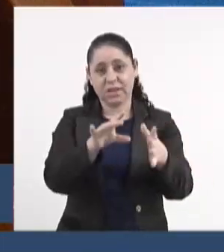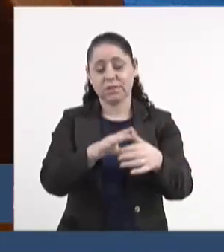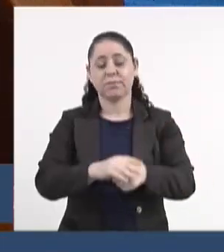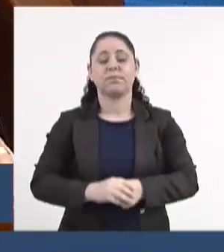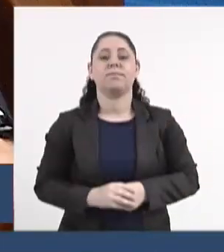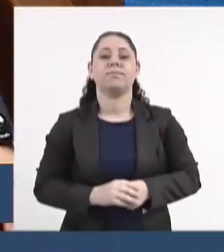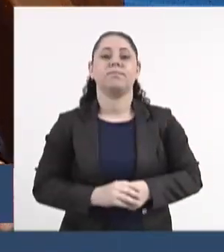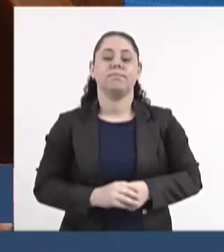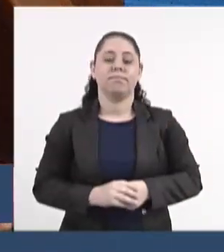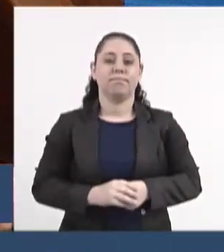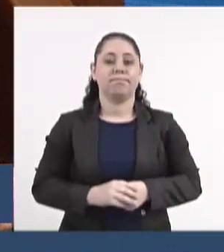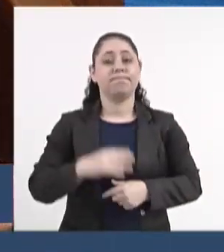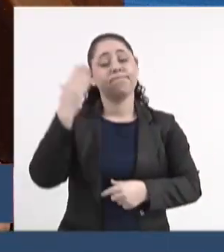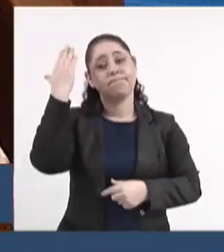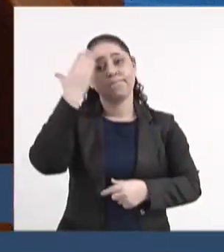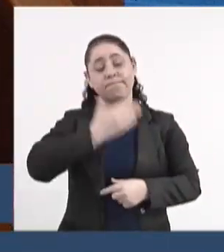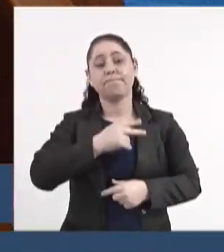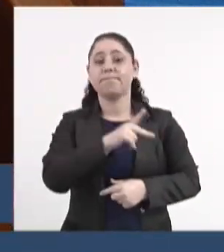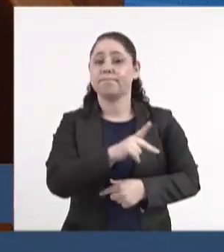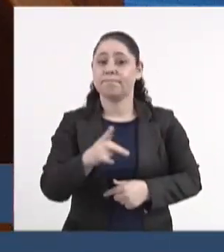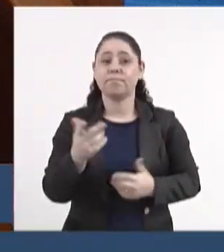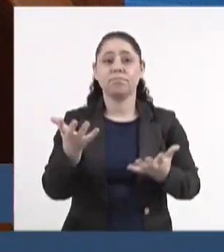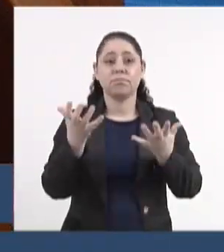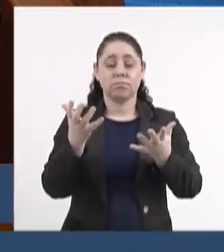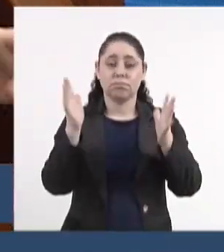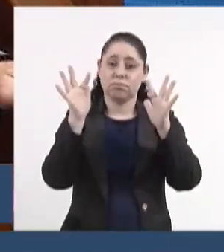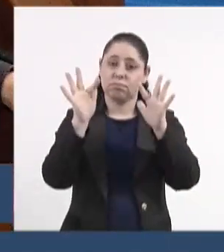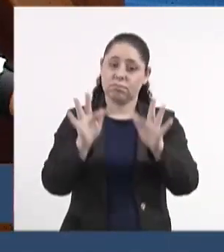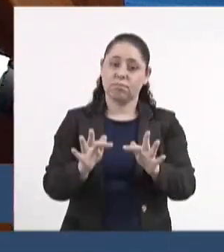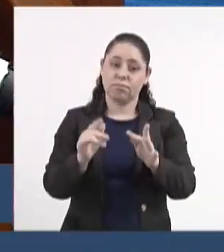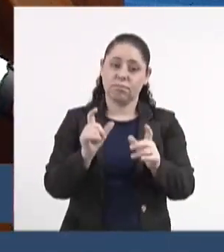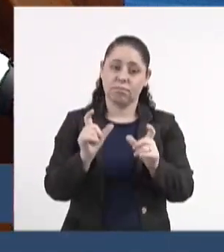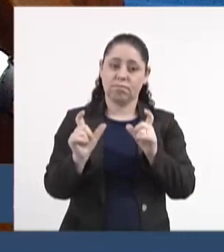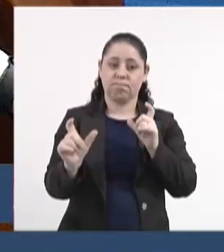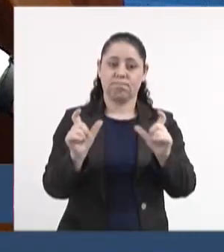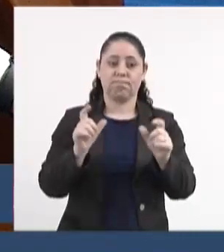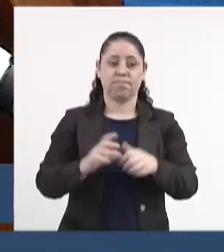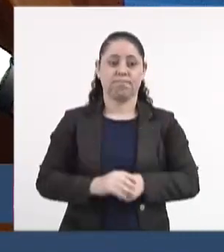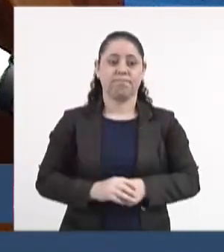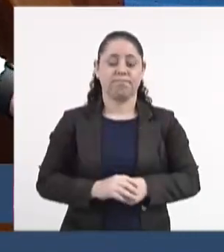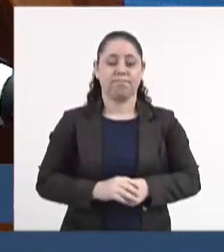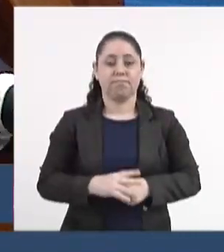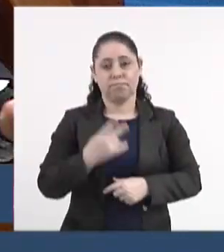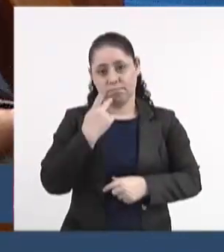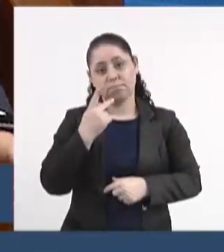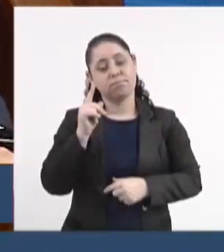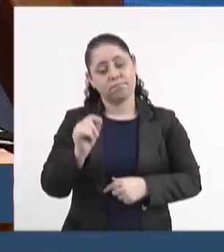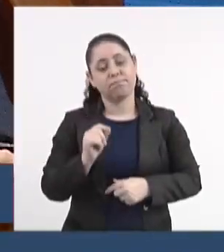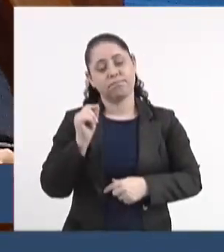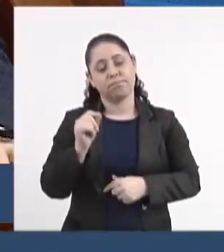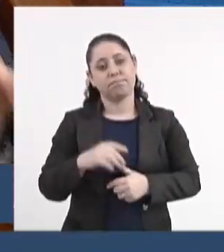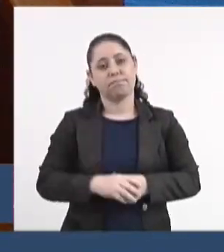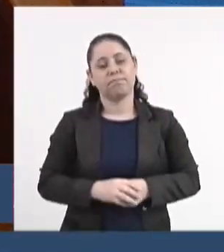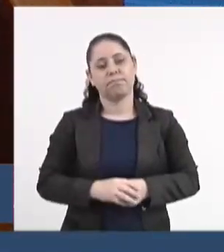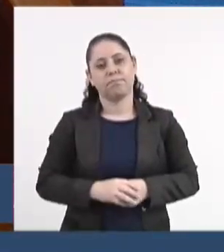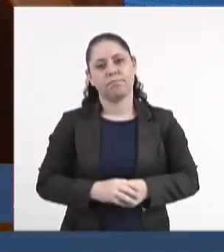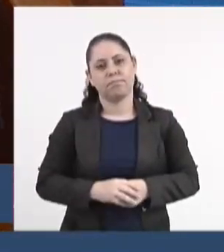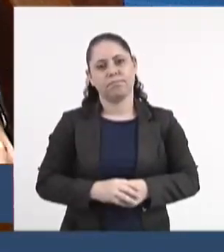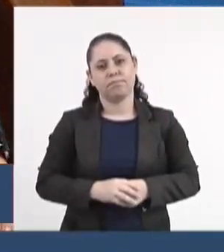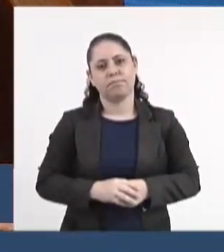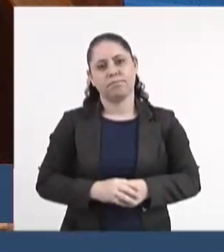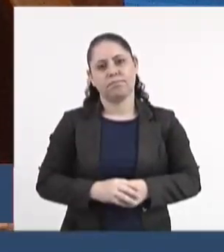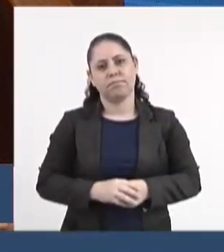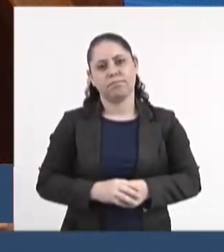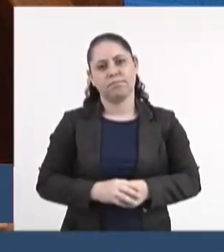Diante disso, senhor presidente, quero aqui encerrar minhas palavras, dizendo que o